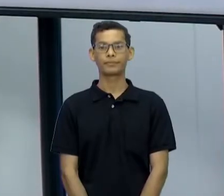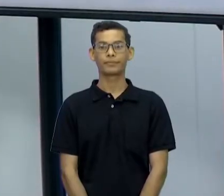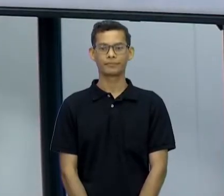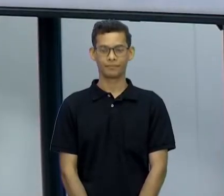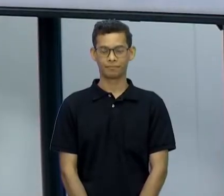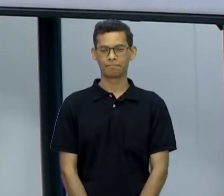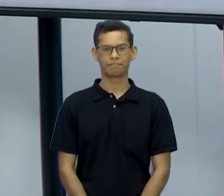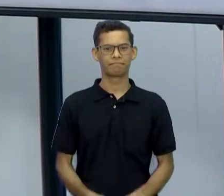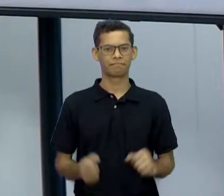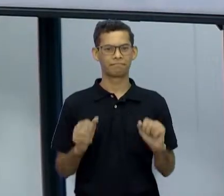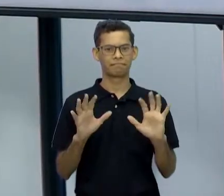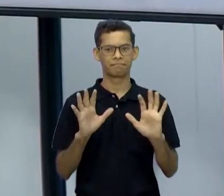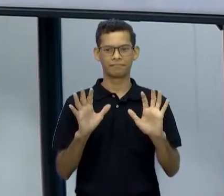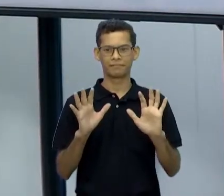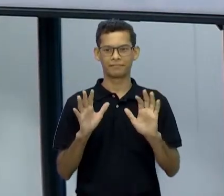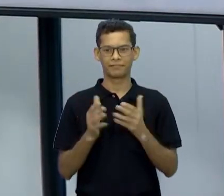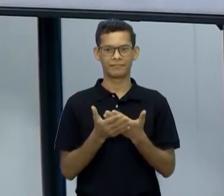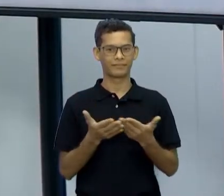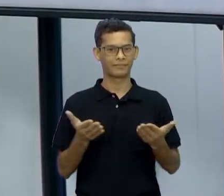Fala,